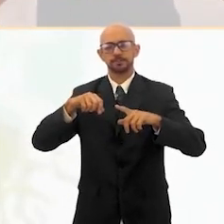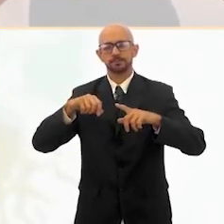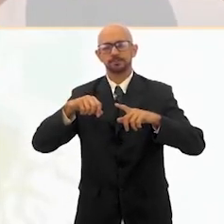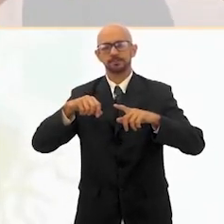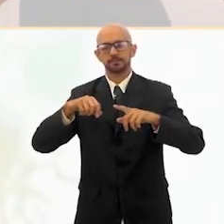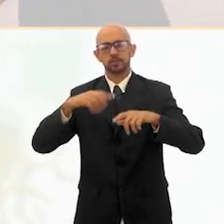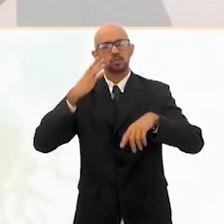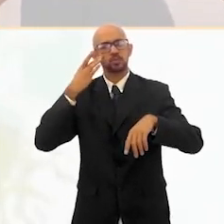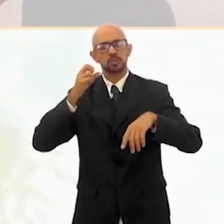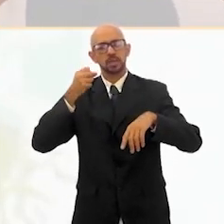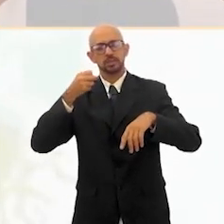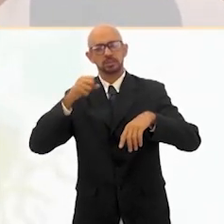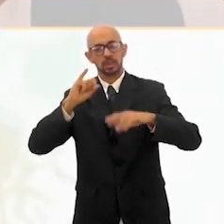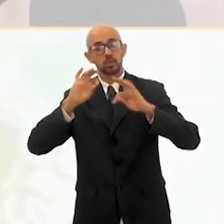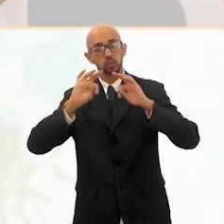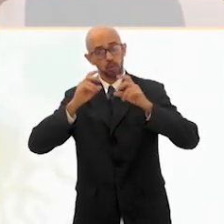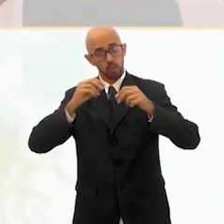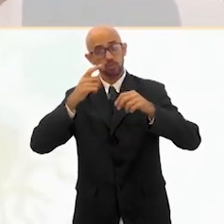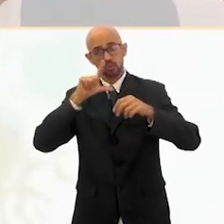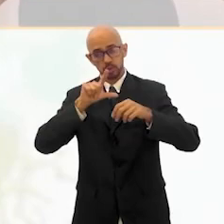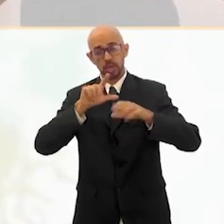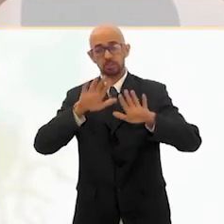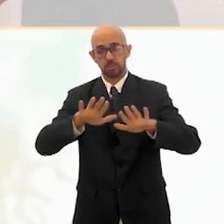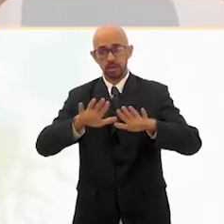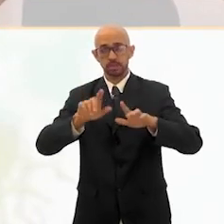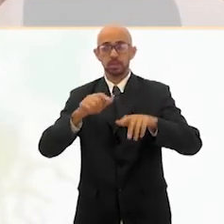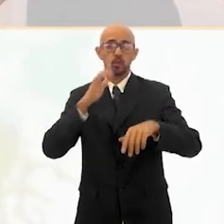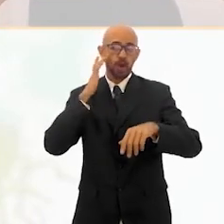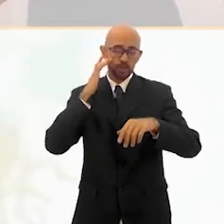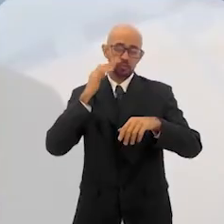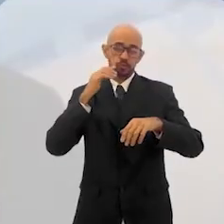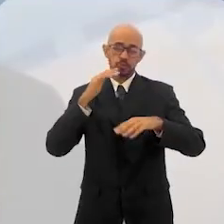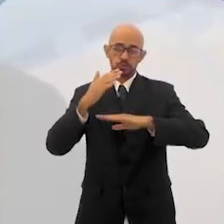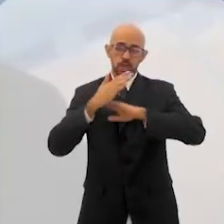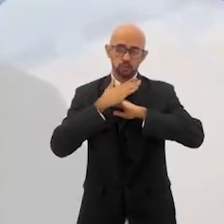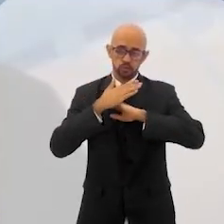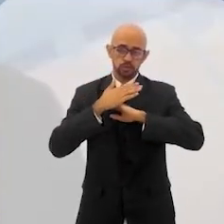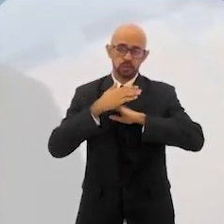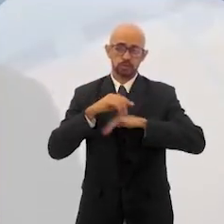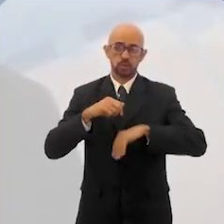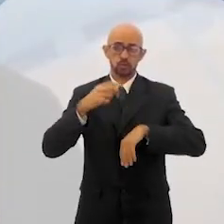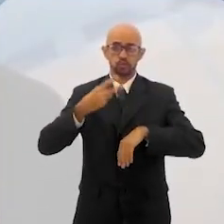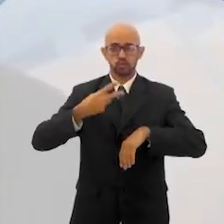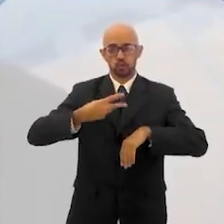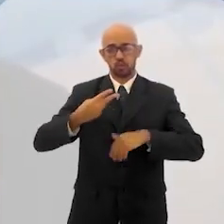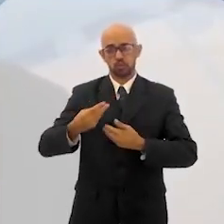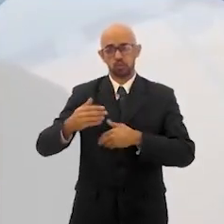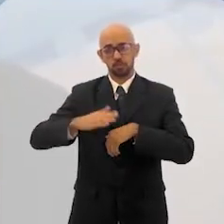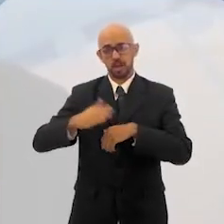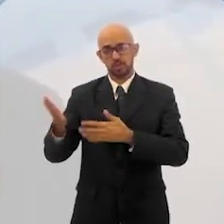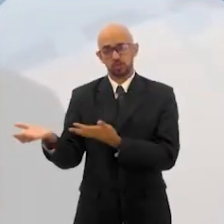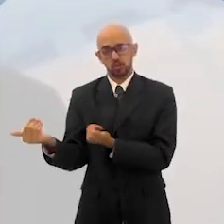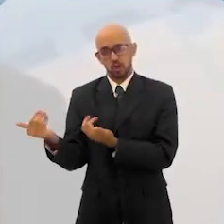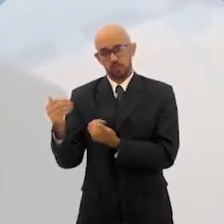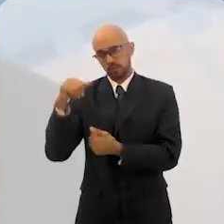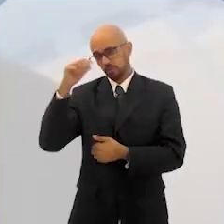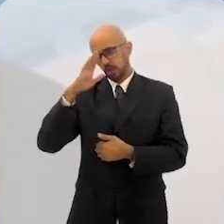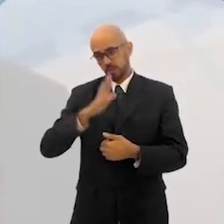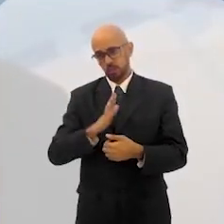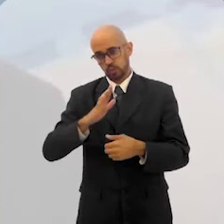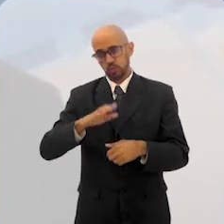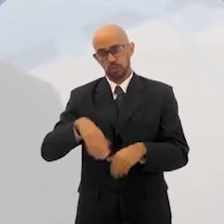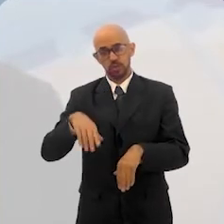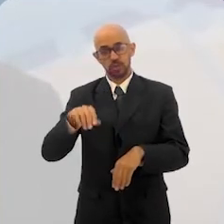que eu não sei se todo mundo teria, mas eu acho que isso ajuda. Então, assim, ser o segundo mais jovem do país, ser uma jovem no estado do